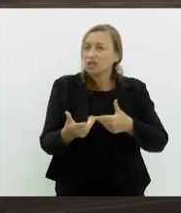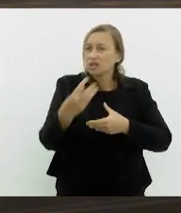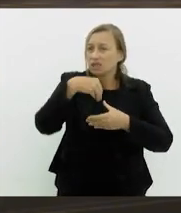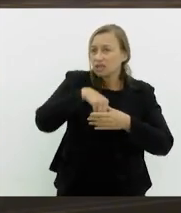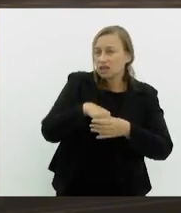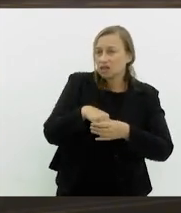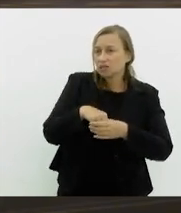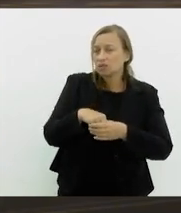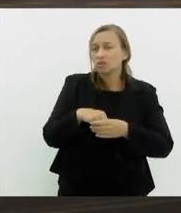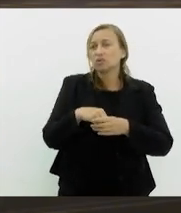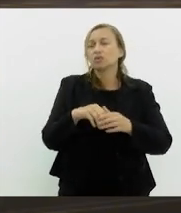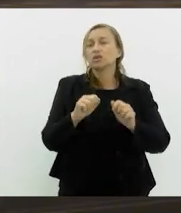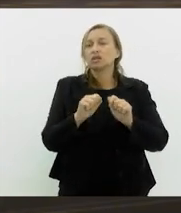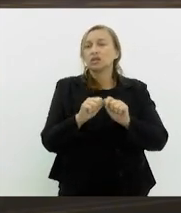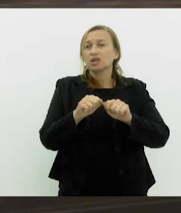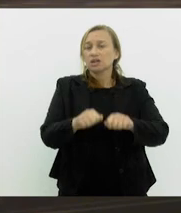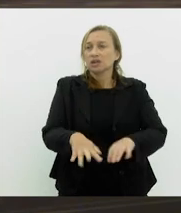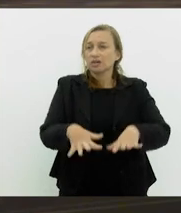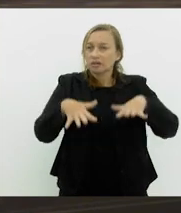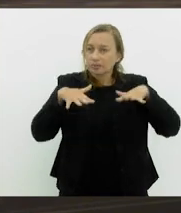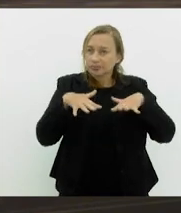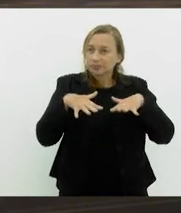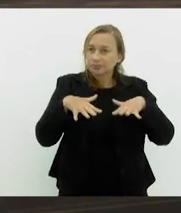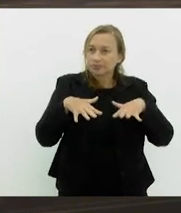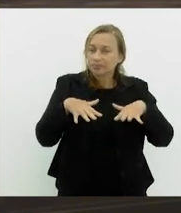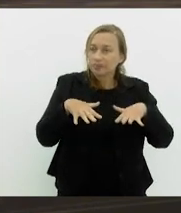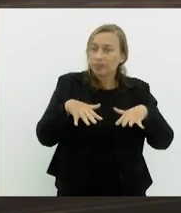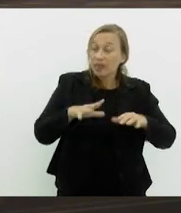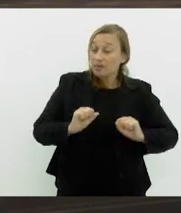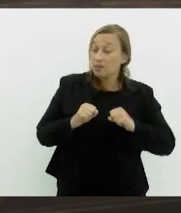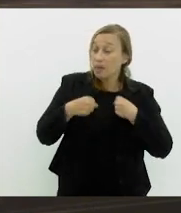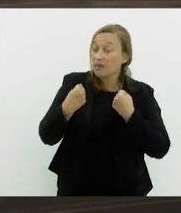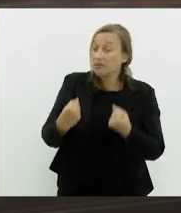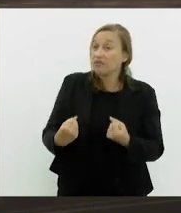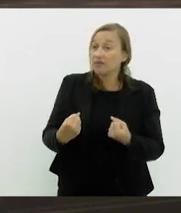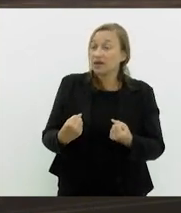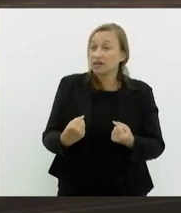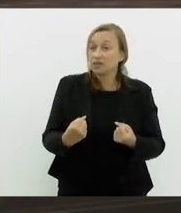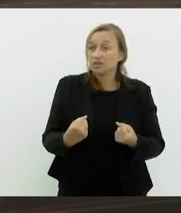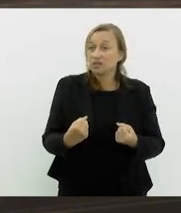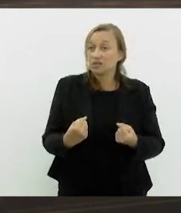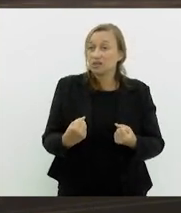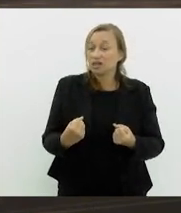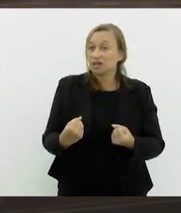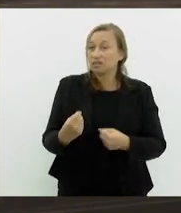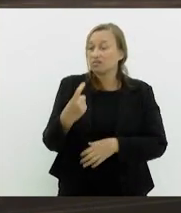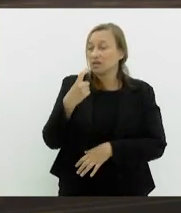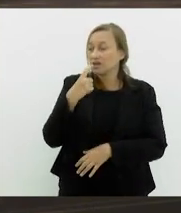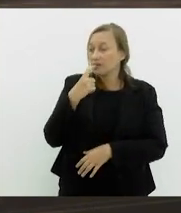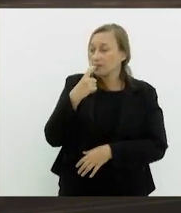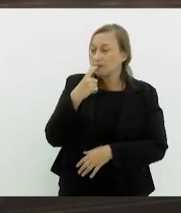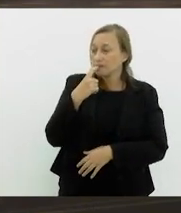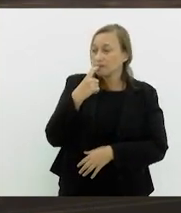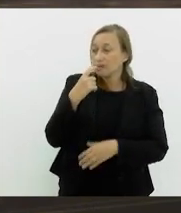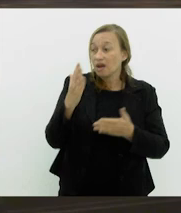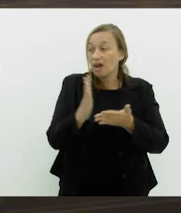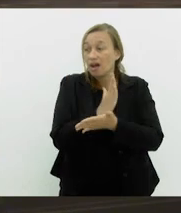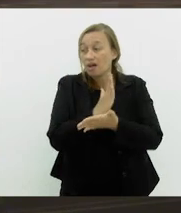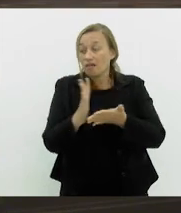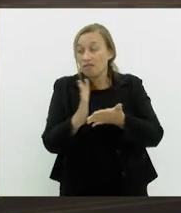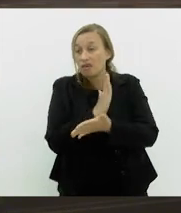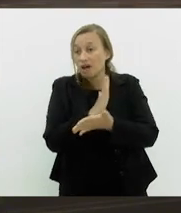Advocacia do Senado, peças, pareceres, defesas, que dariam inveja a muitas bancas